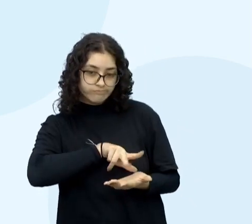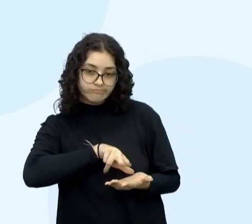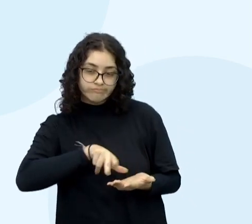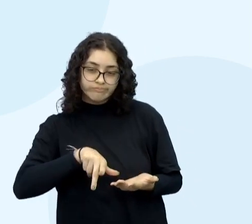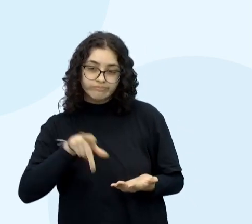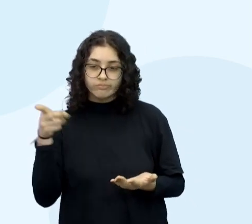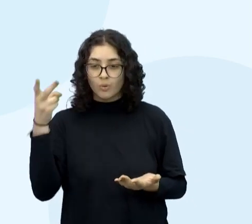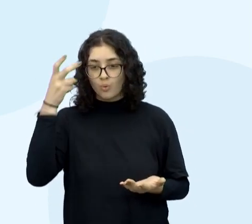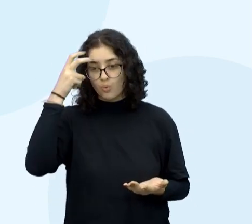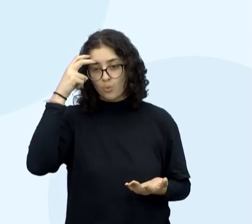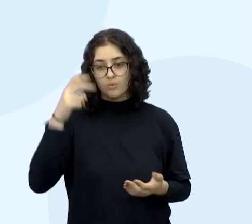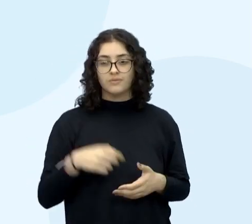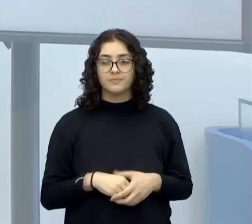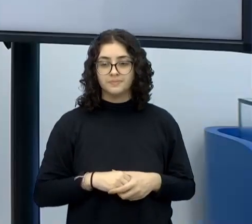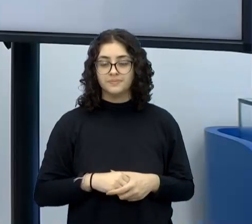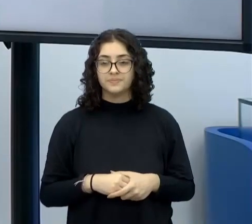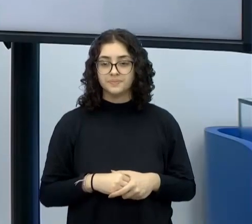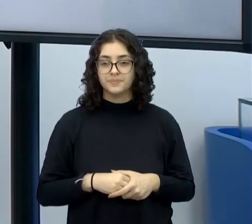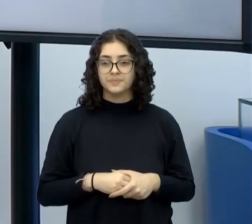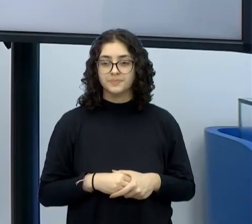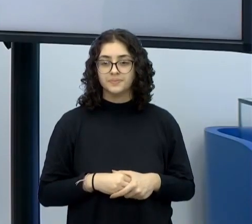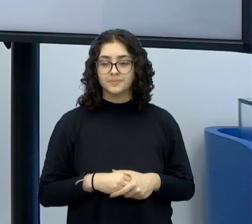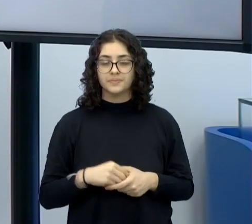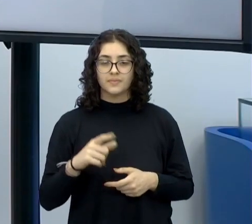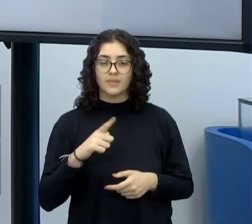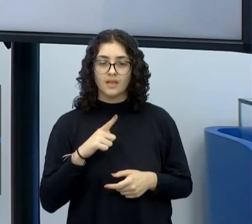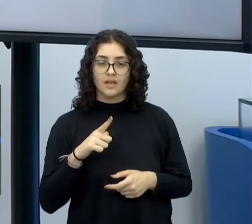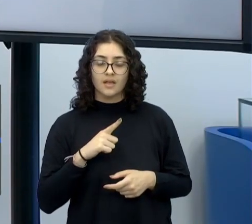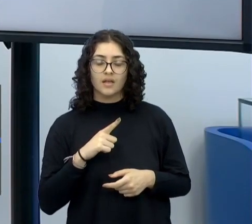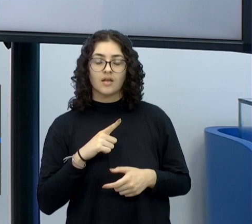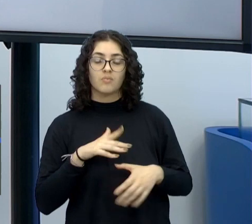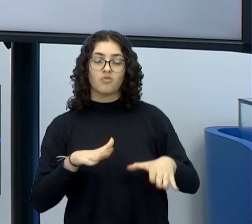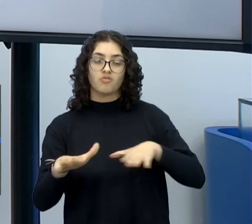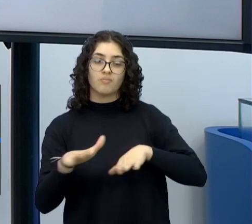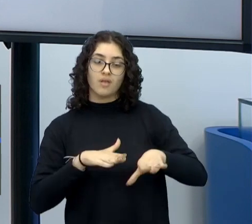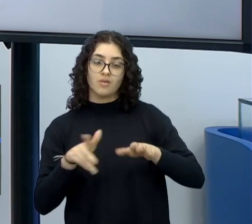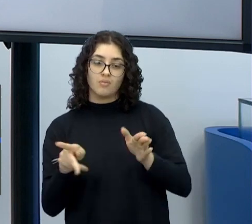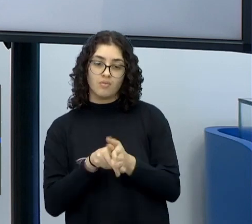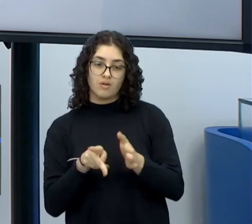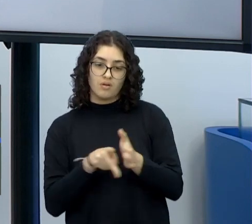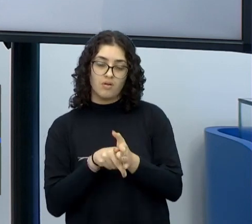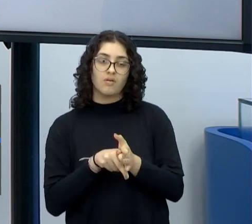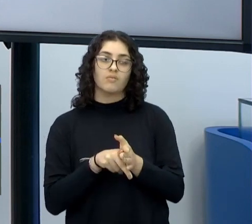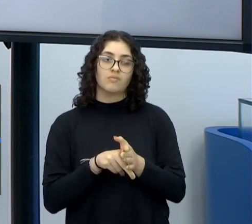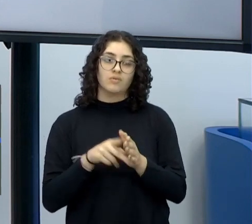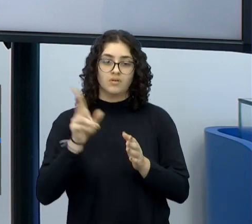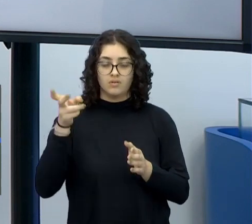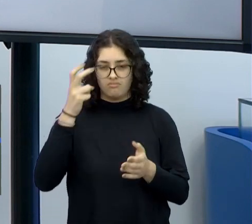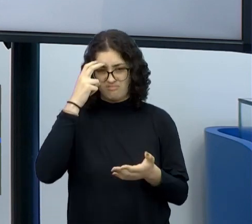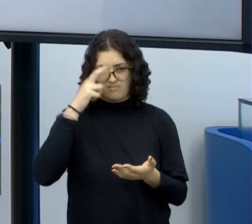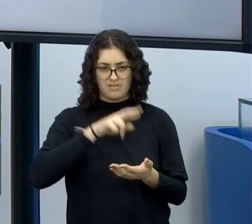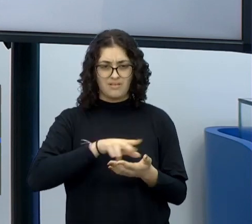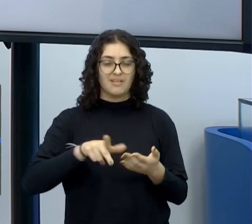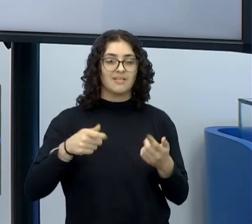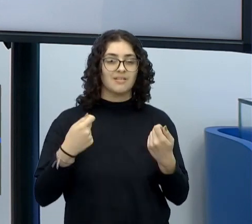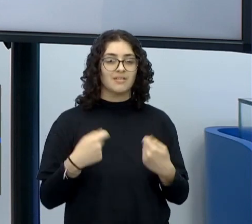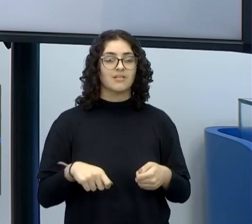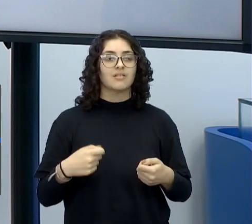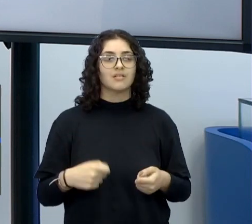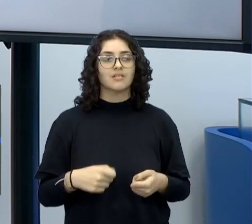pluralidade cultural. Então, nós temos aí manifestações culturais diversas e